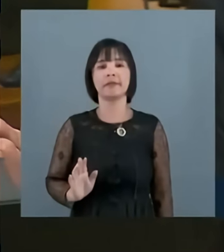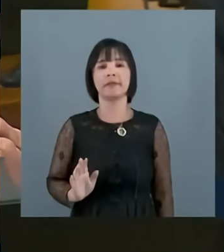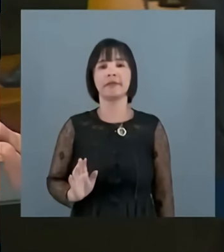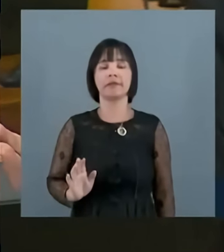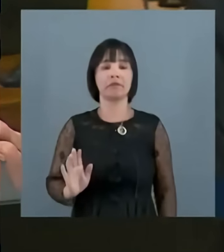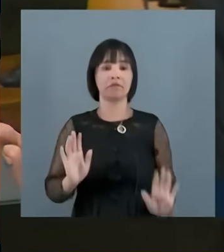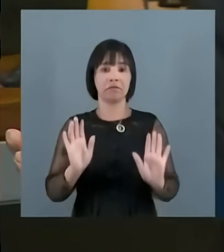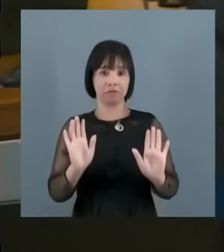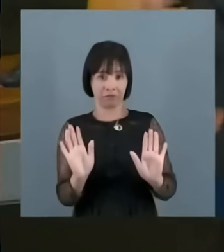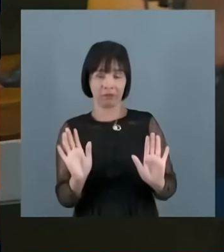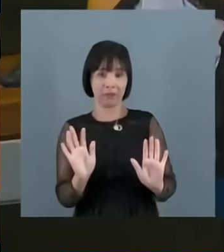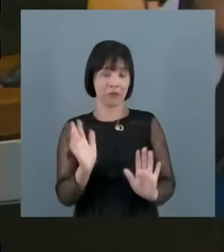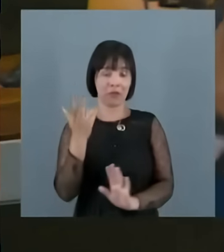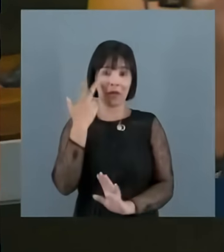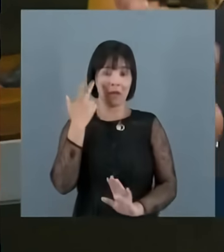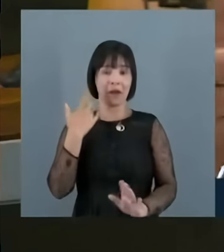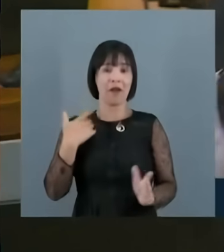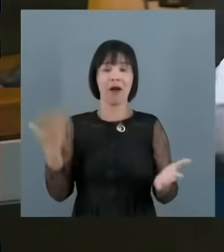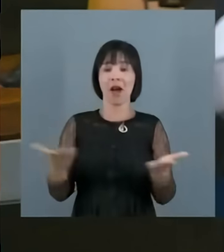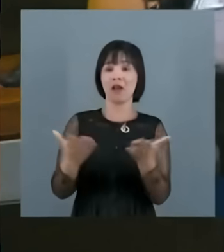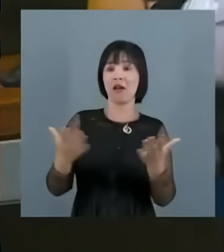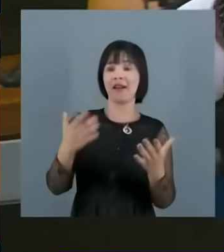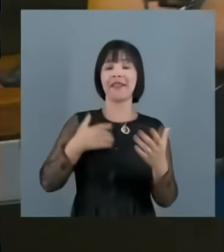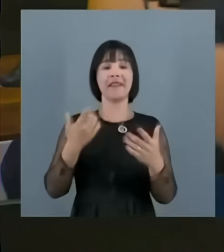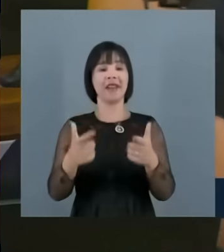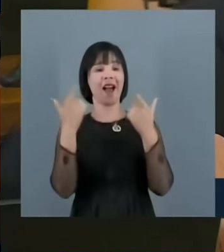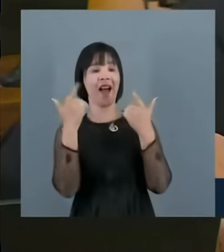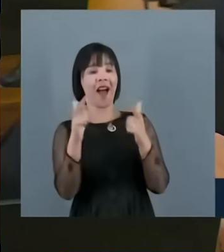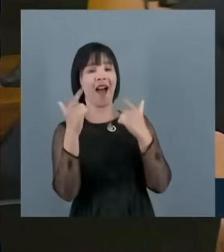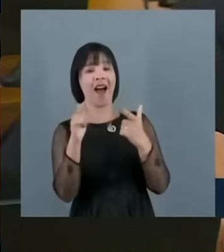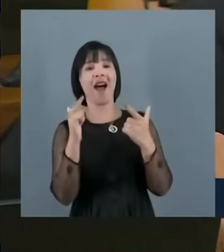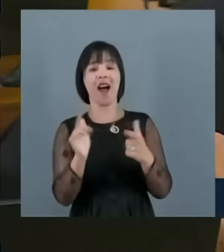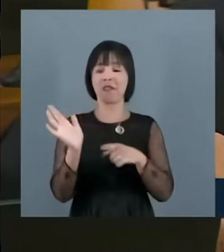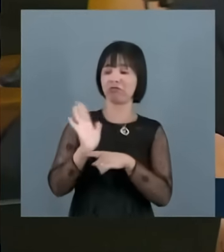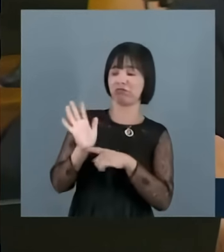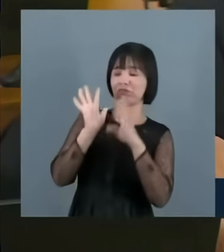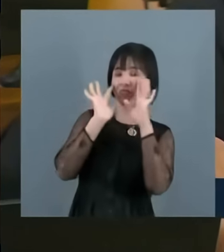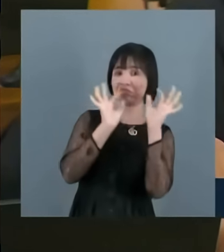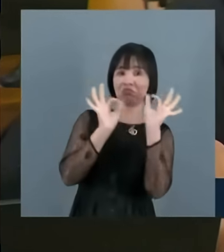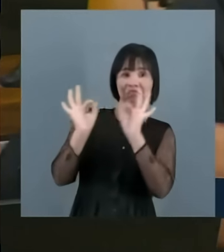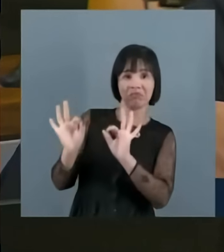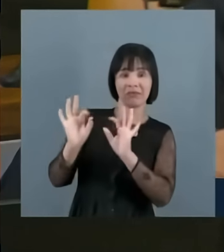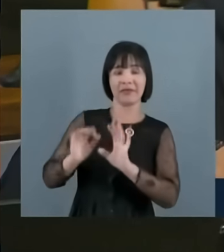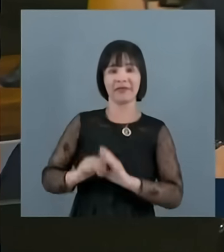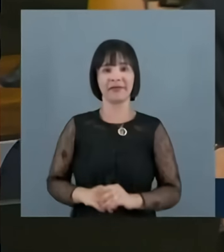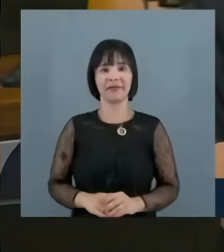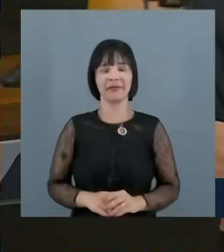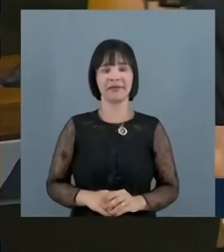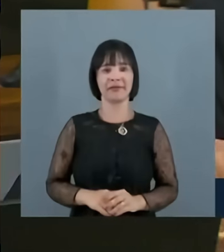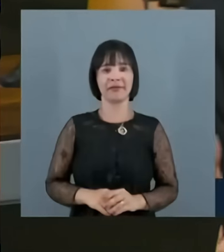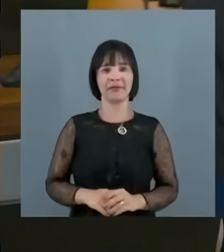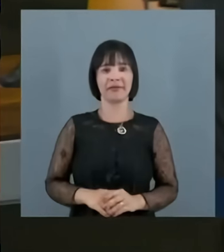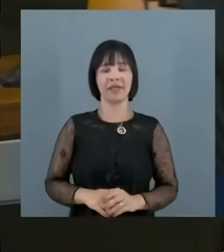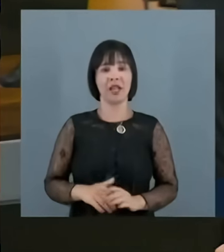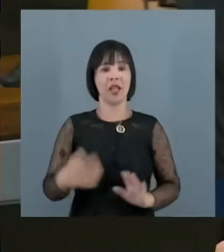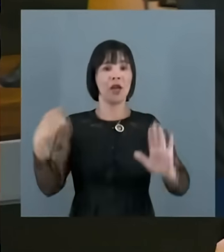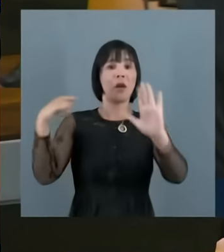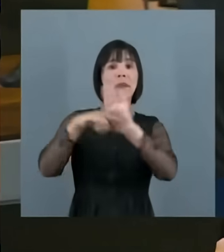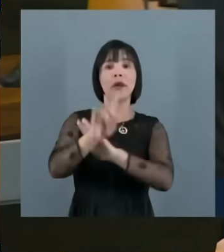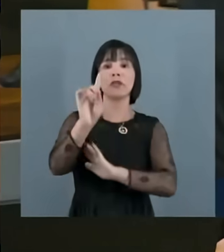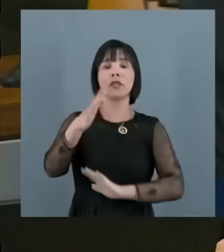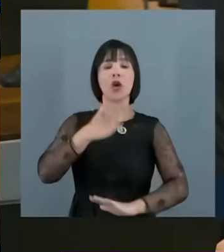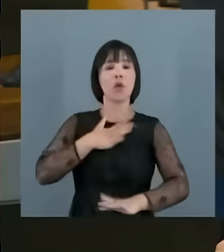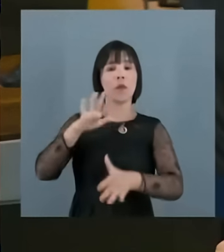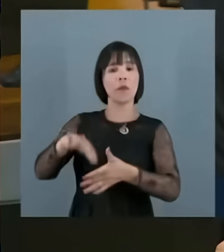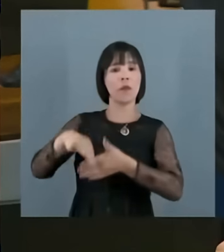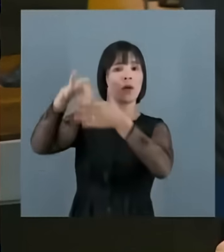Ele está nadando de braçada. Ele deve estar nesse momento zombando, rindo, vendo pela televisão a gente. Aí eu questionei o meu líder.